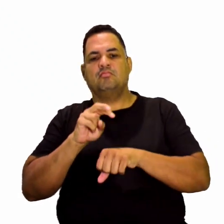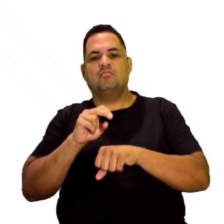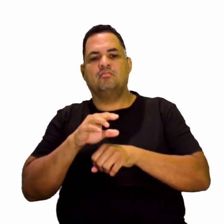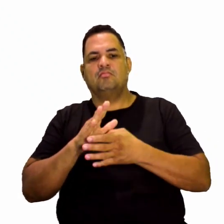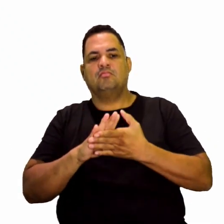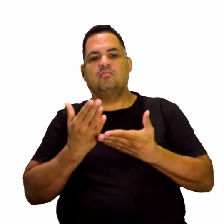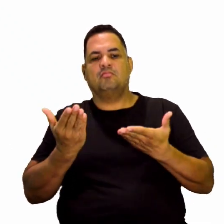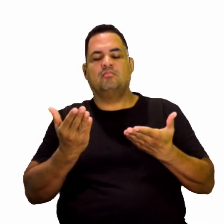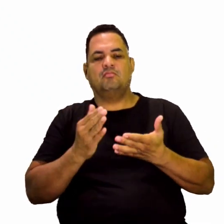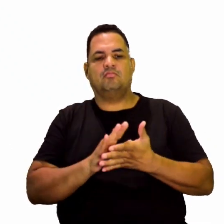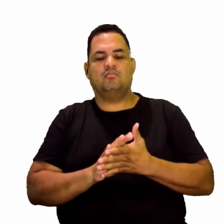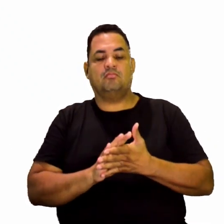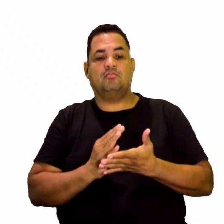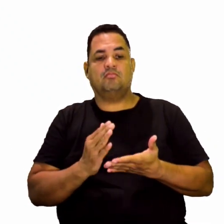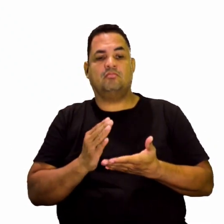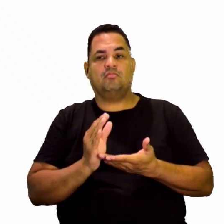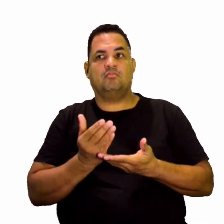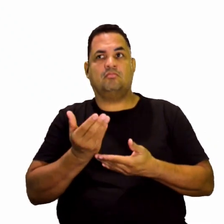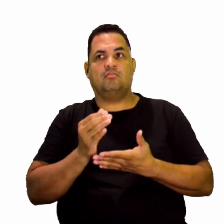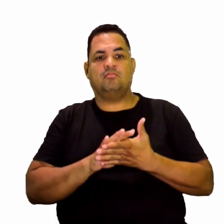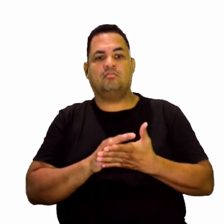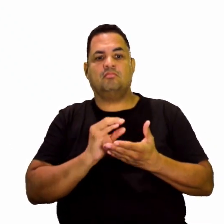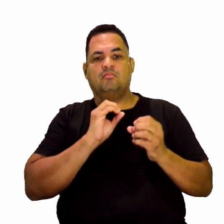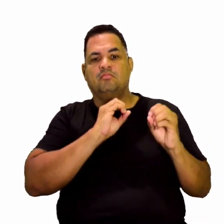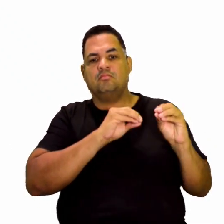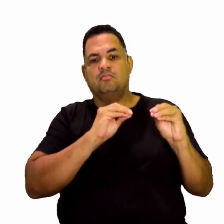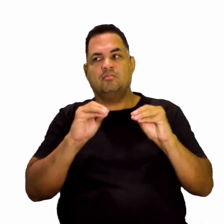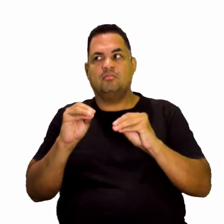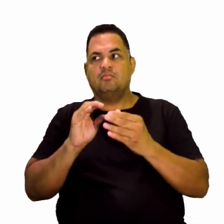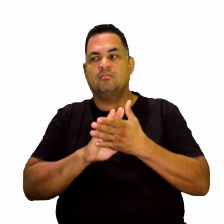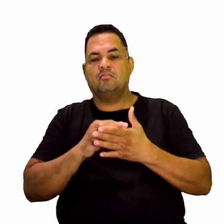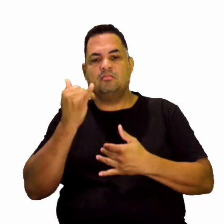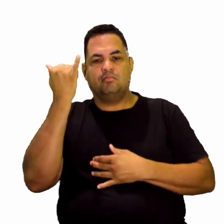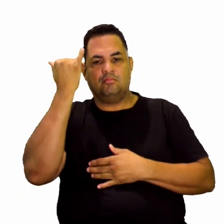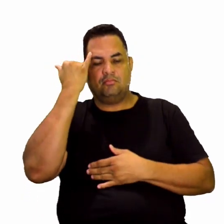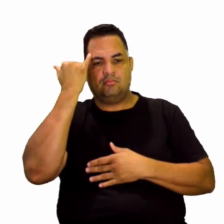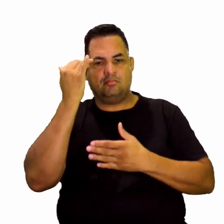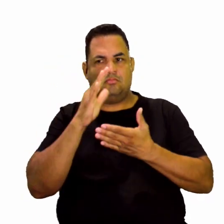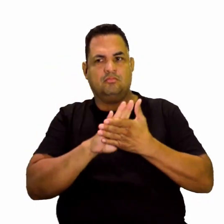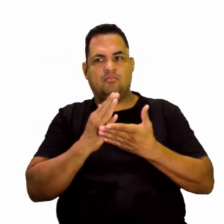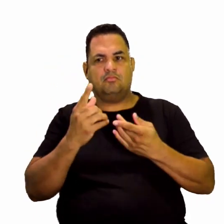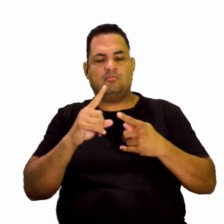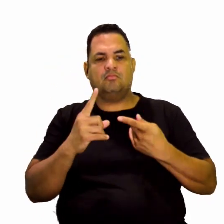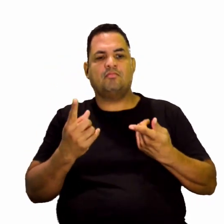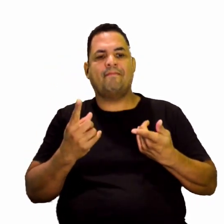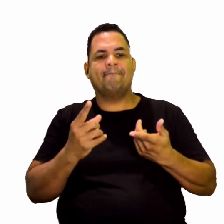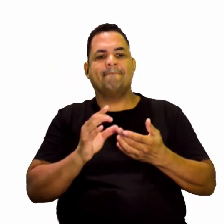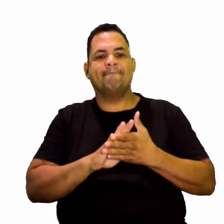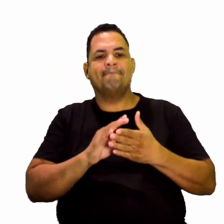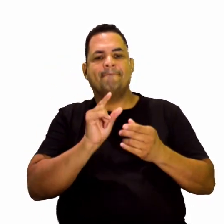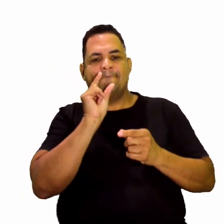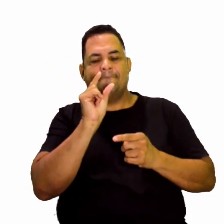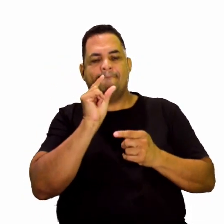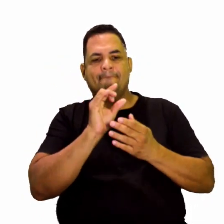que são vírus que vão estar transmitindo uma informação, sendo introduzida uma informação, um trecho desse